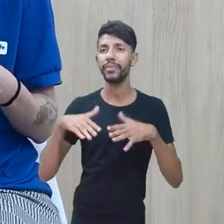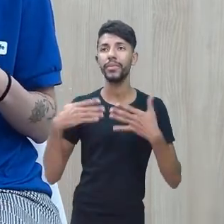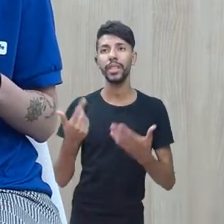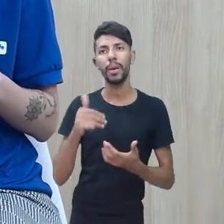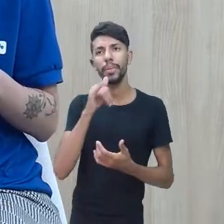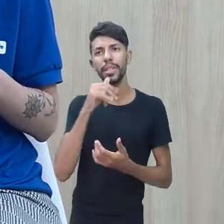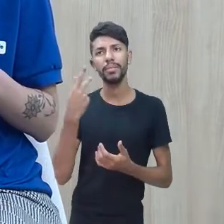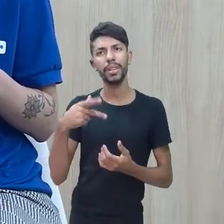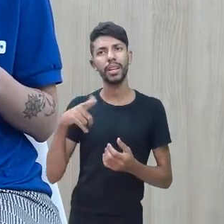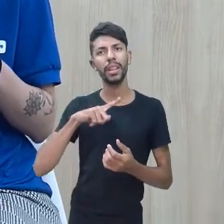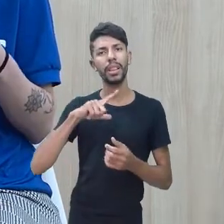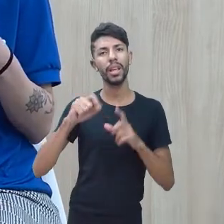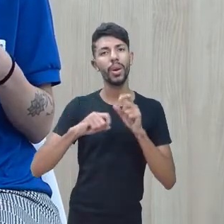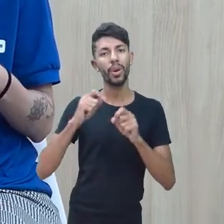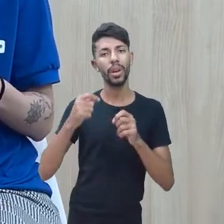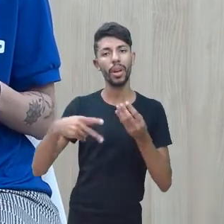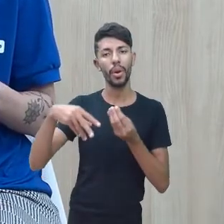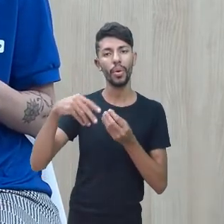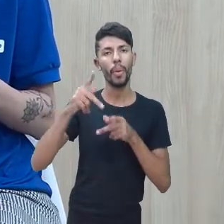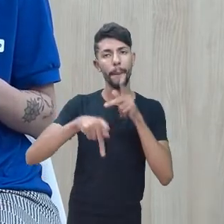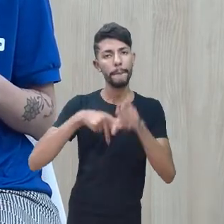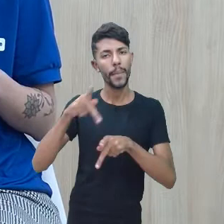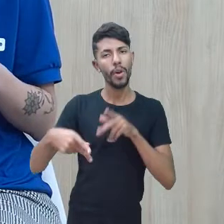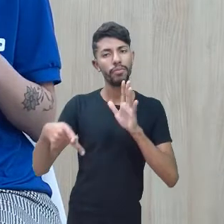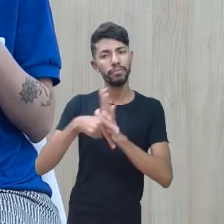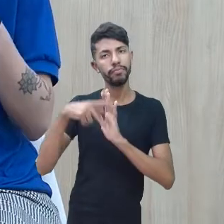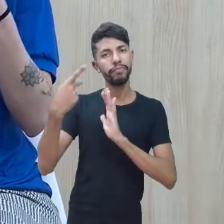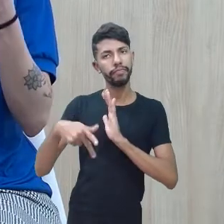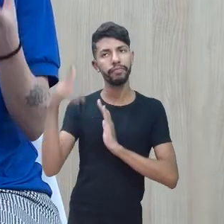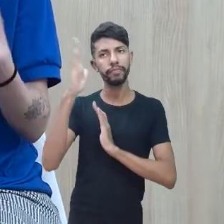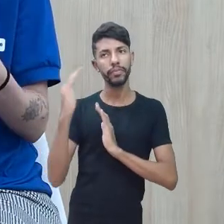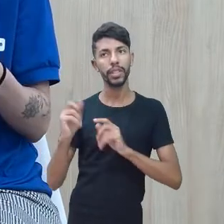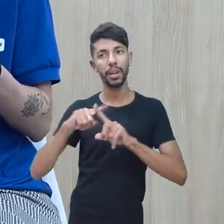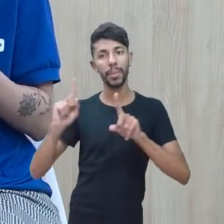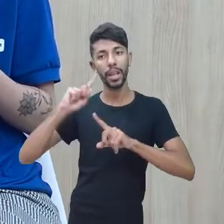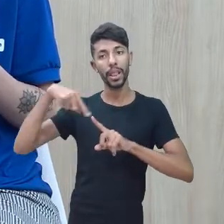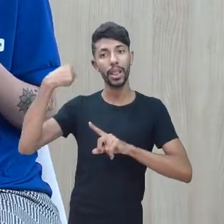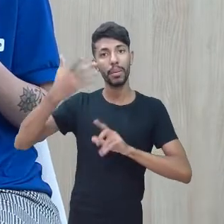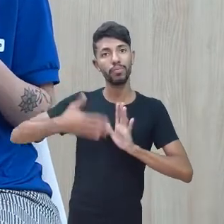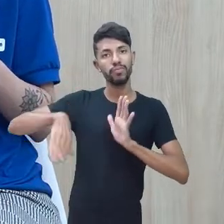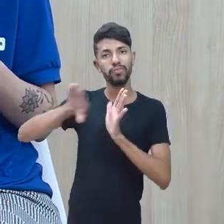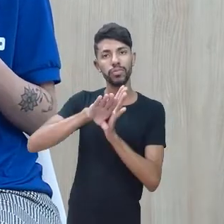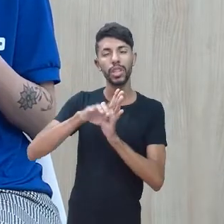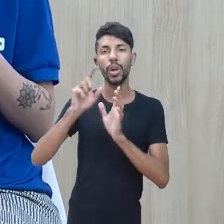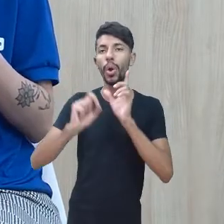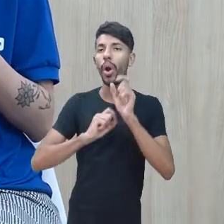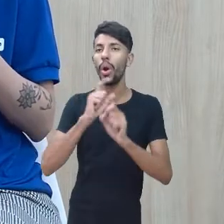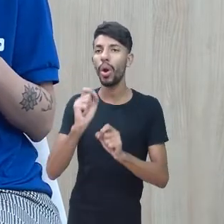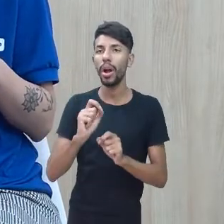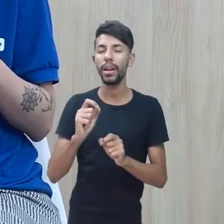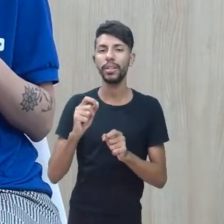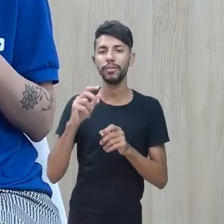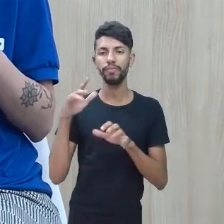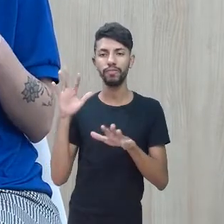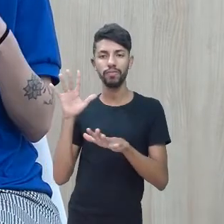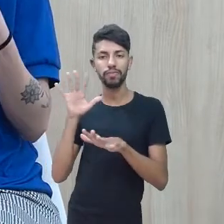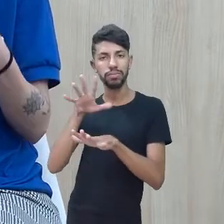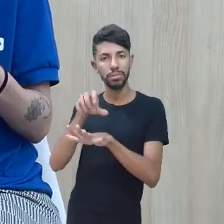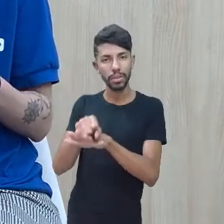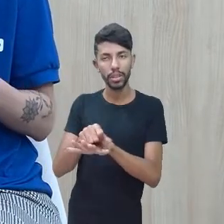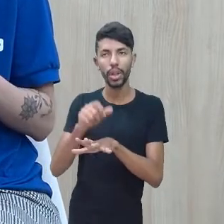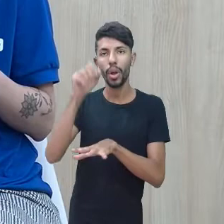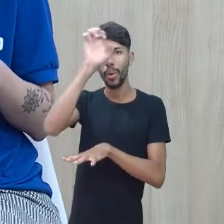os povos originários, né, os povos nativos, e depois chegaram os colonizadores, né,